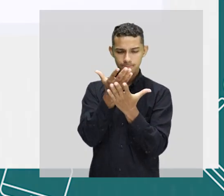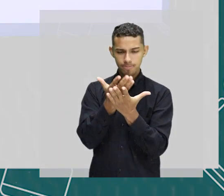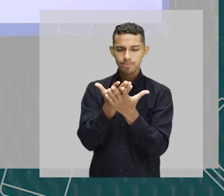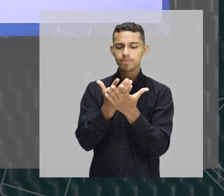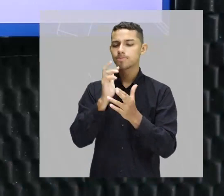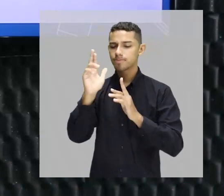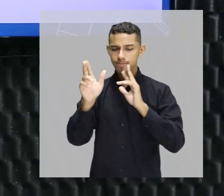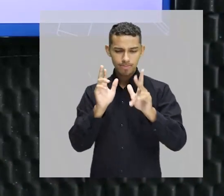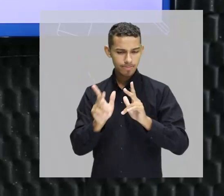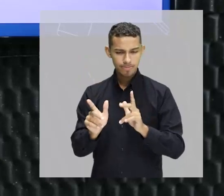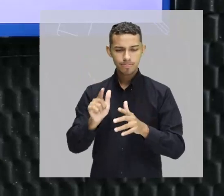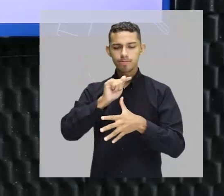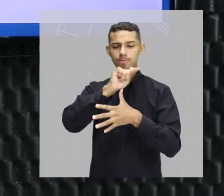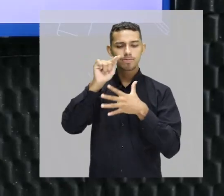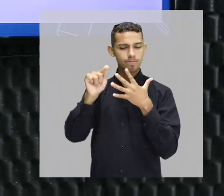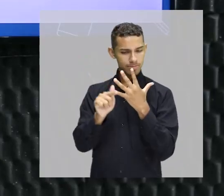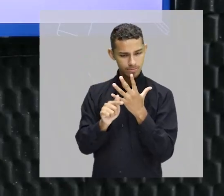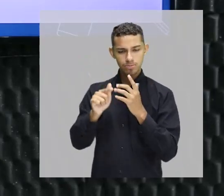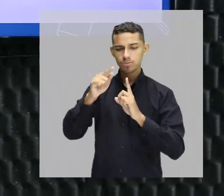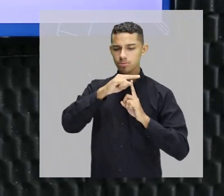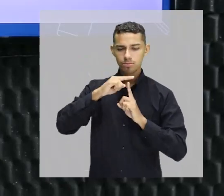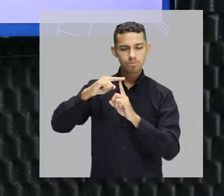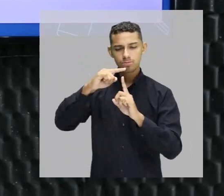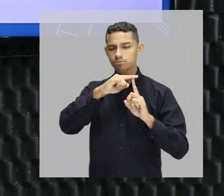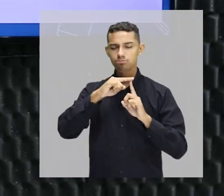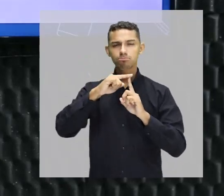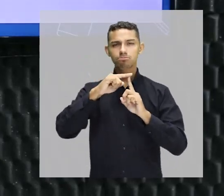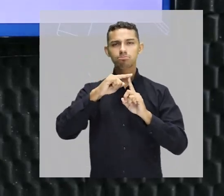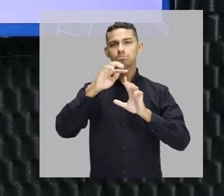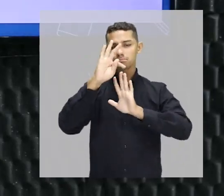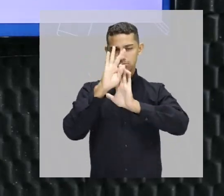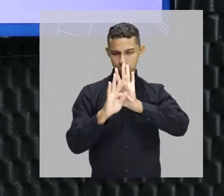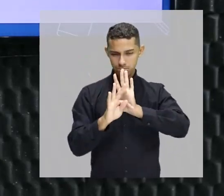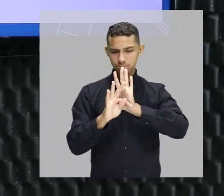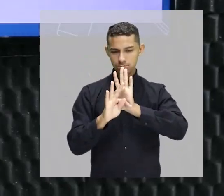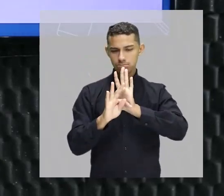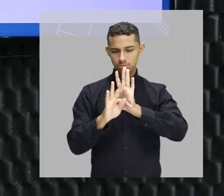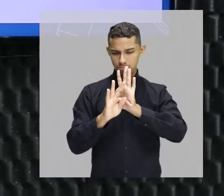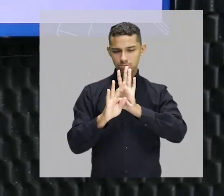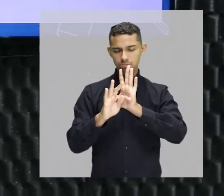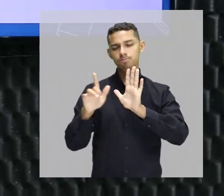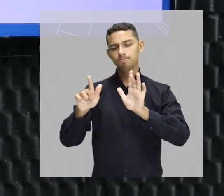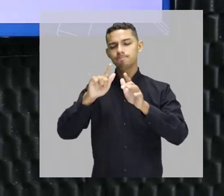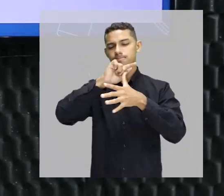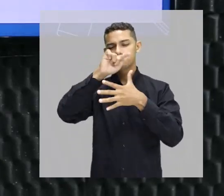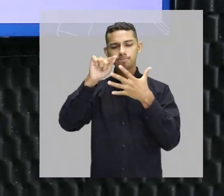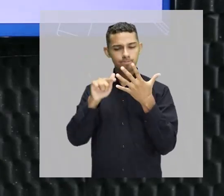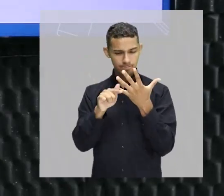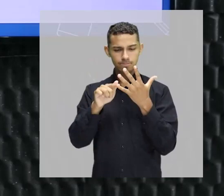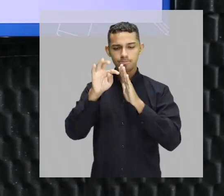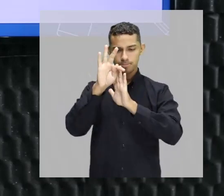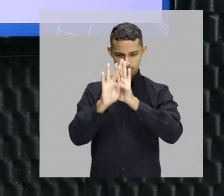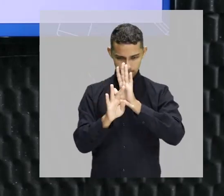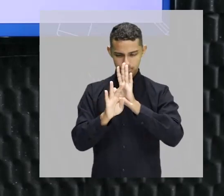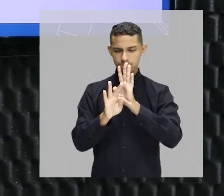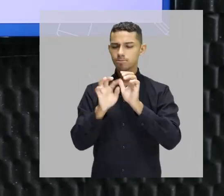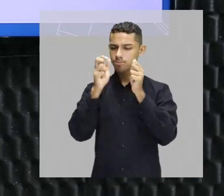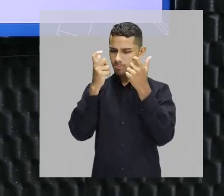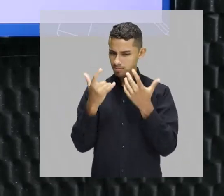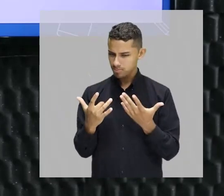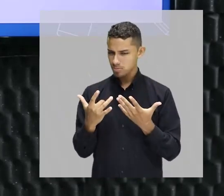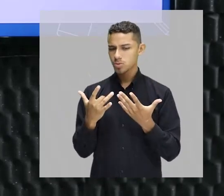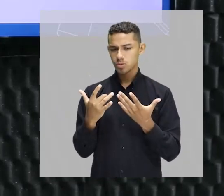diferença entre os gêneros e as tipologias textuais. Quando nós falamos de gêneros textuais, nós estamos falando de